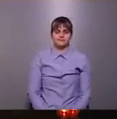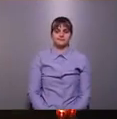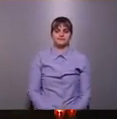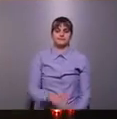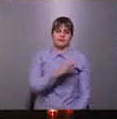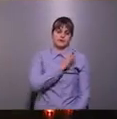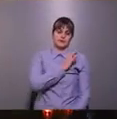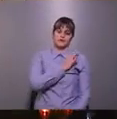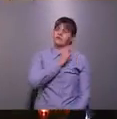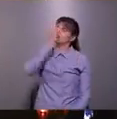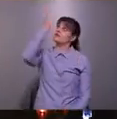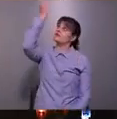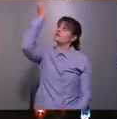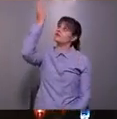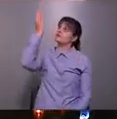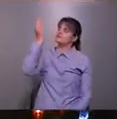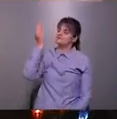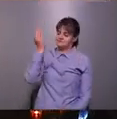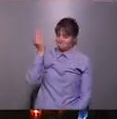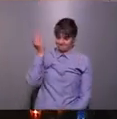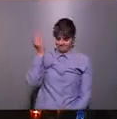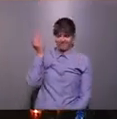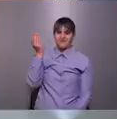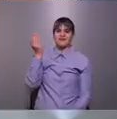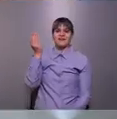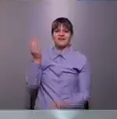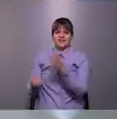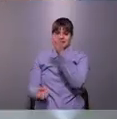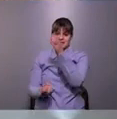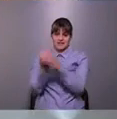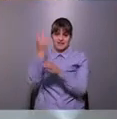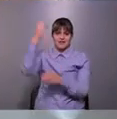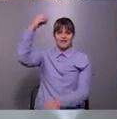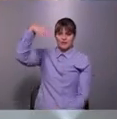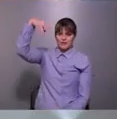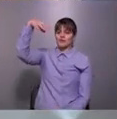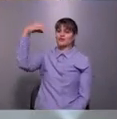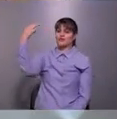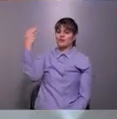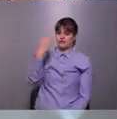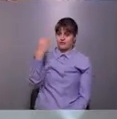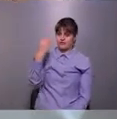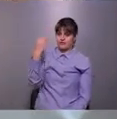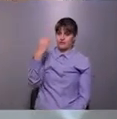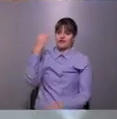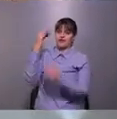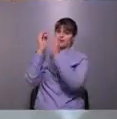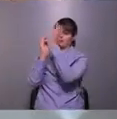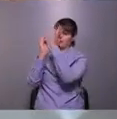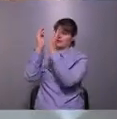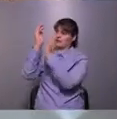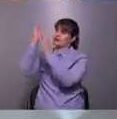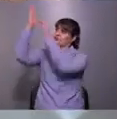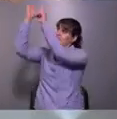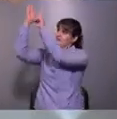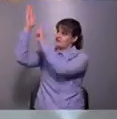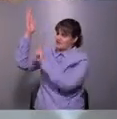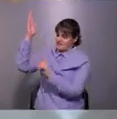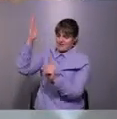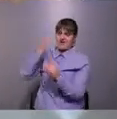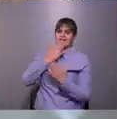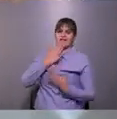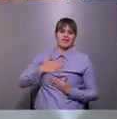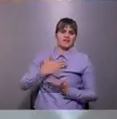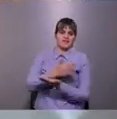Senhor, que sois o Criador da luz e em Jesus Cristo nos destes a graça